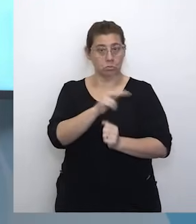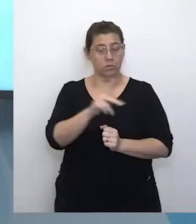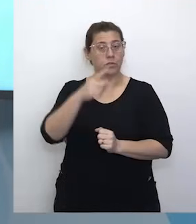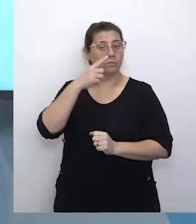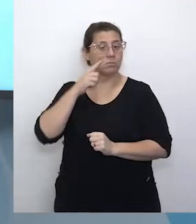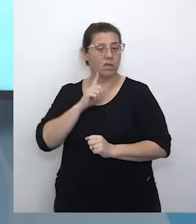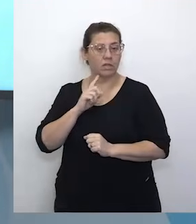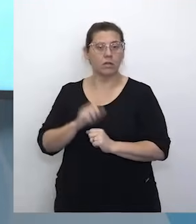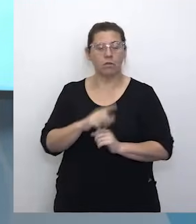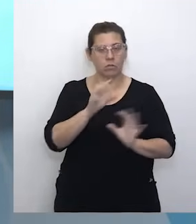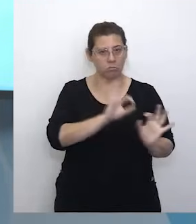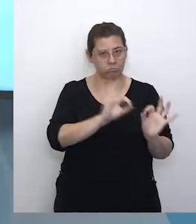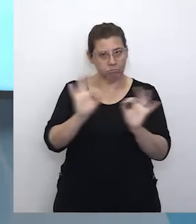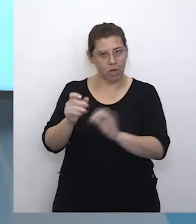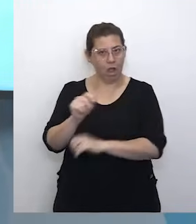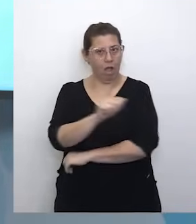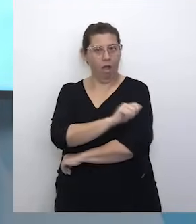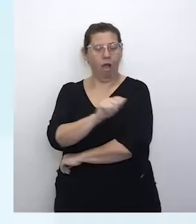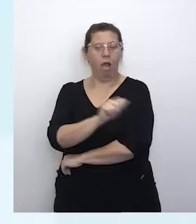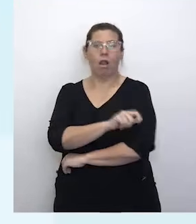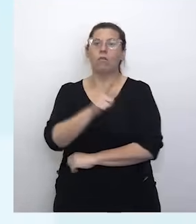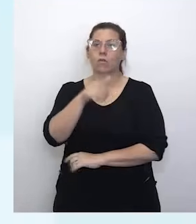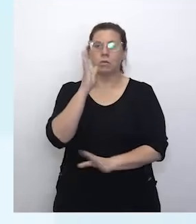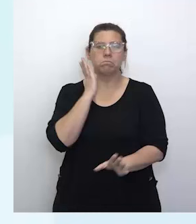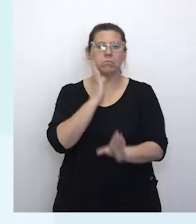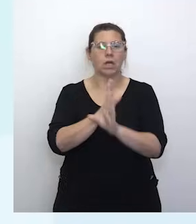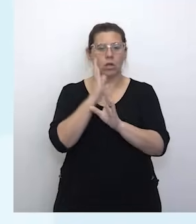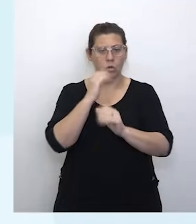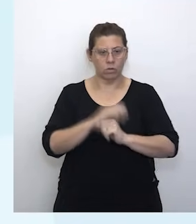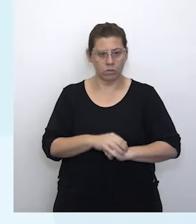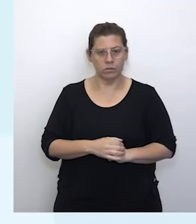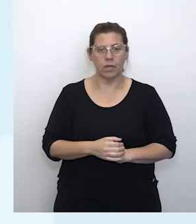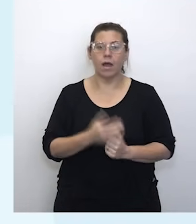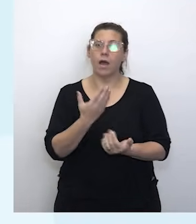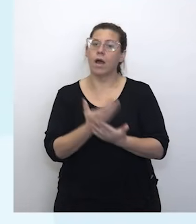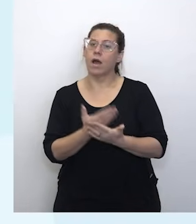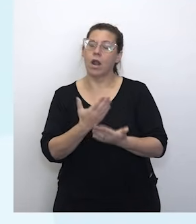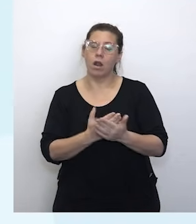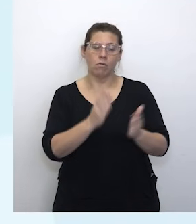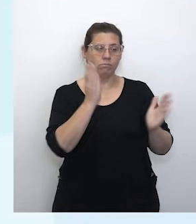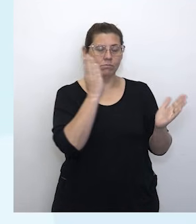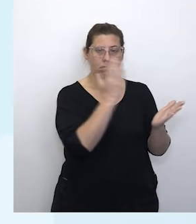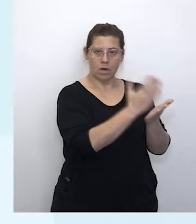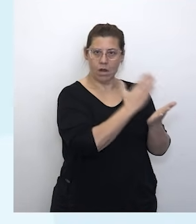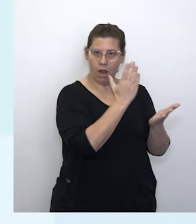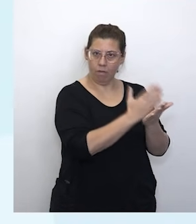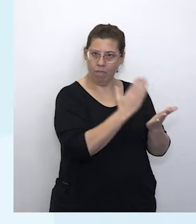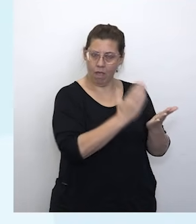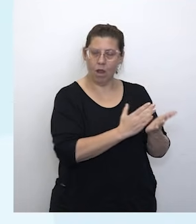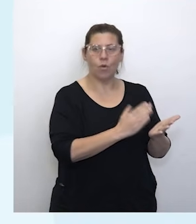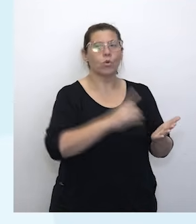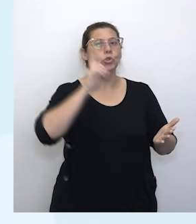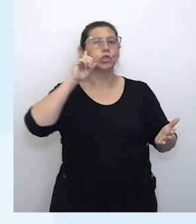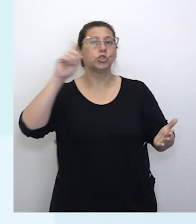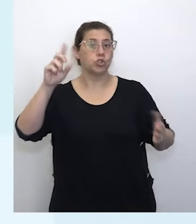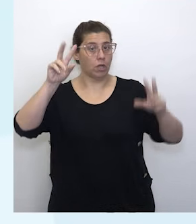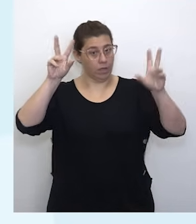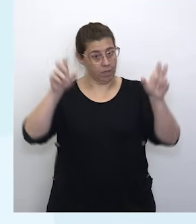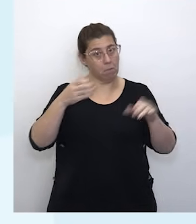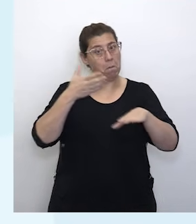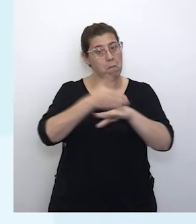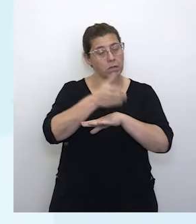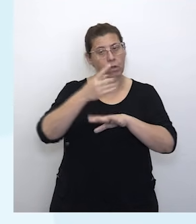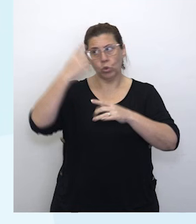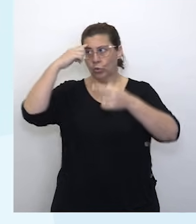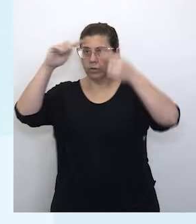você acompanhar a minha aula, você deve aí então identificar a aula em seu caderno com data e título e participar